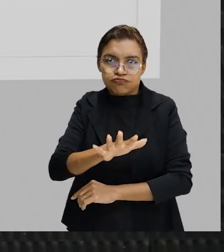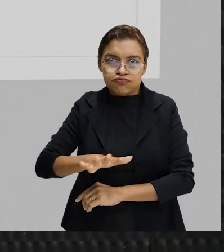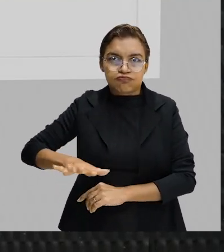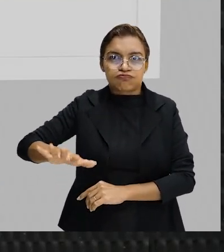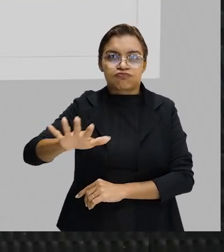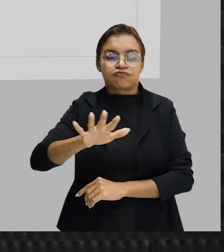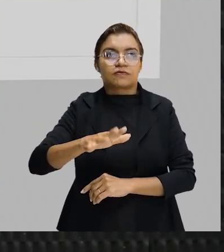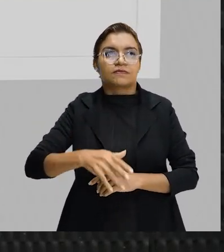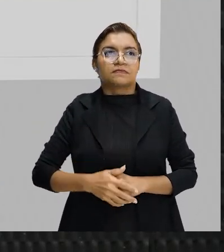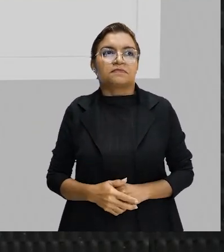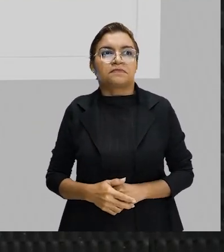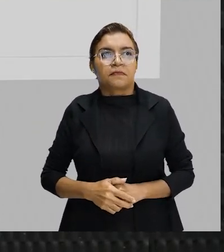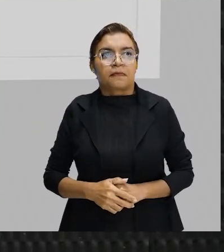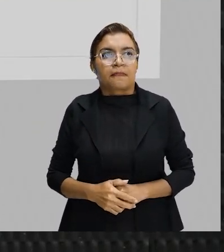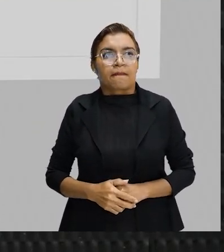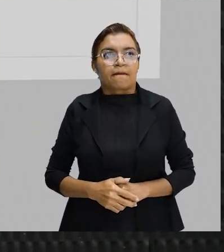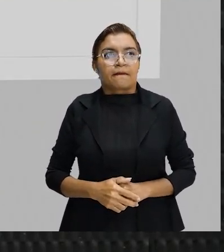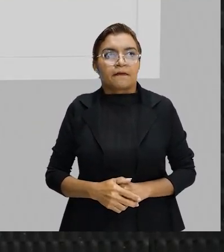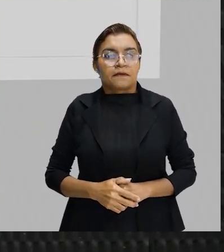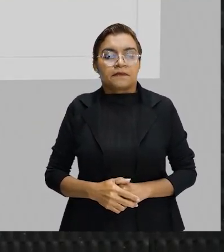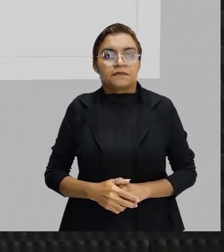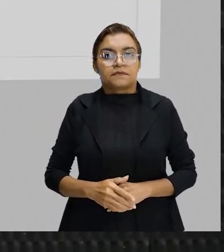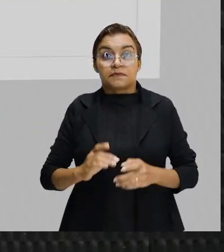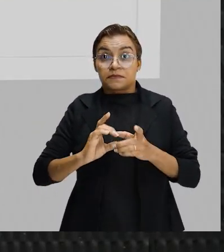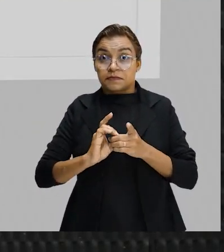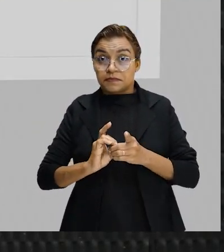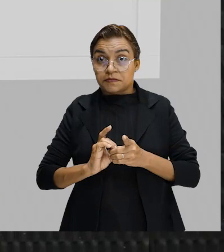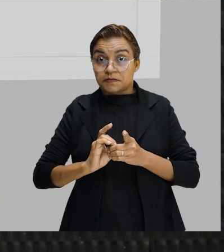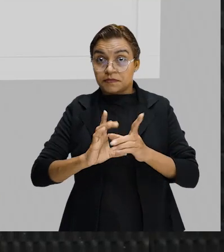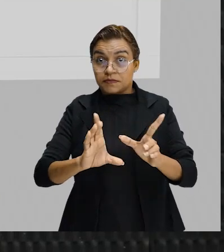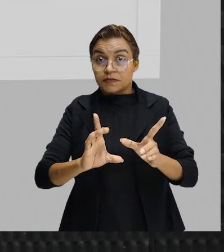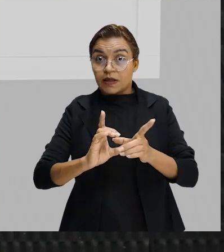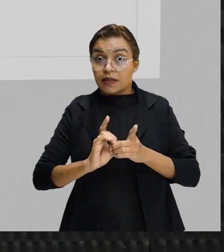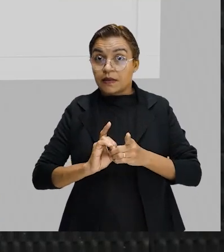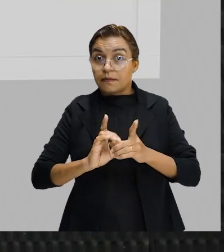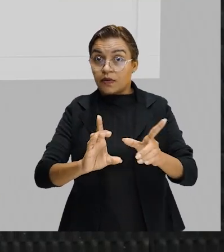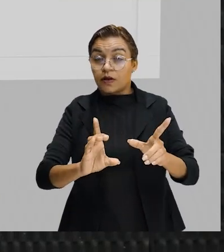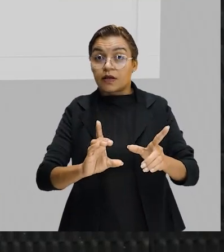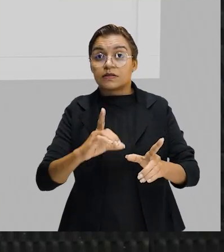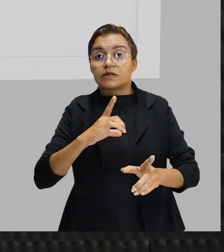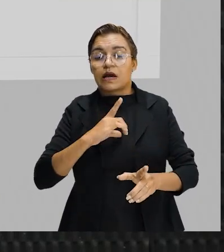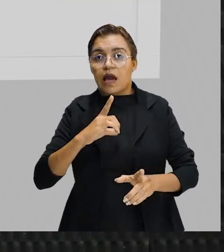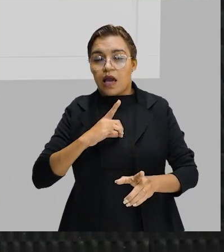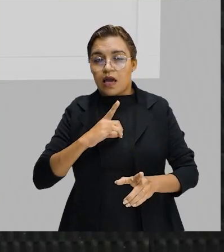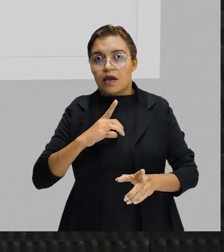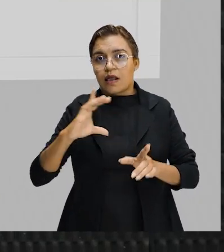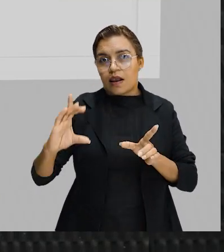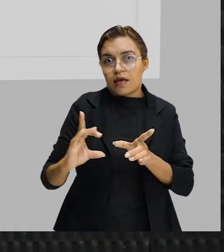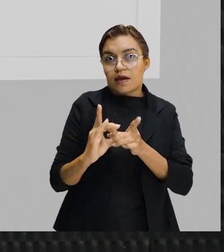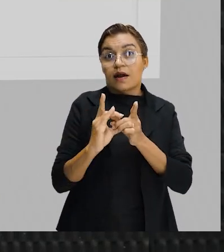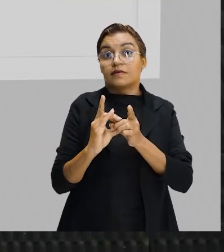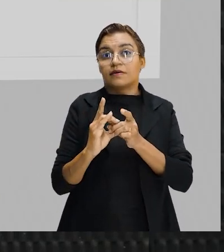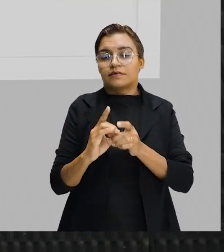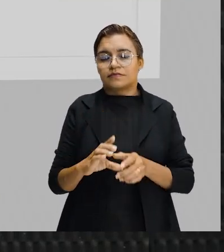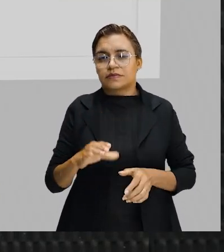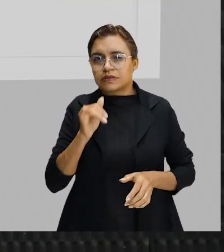certo? Olha aqui, ó, a democracia é um fator que tem a ver com a cultura, ó,